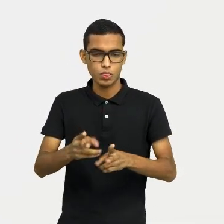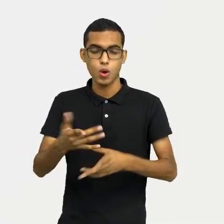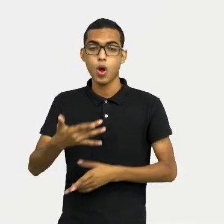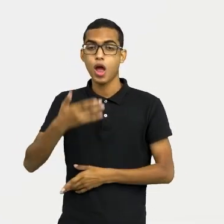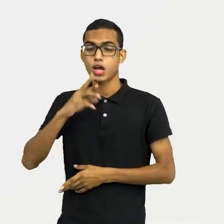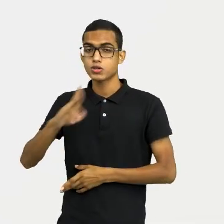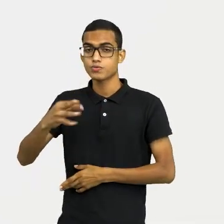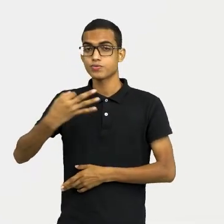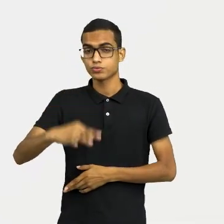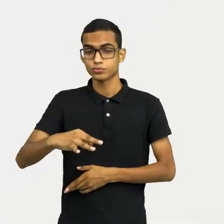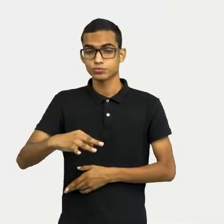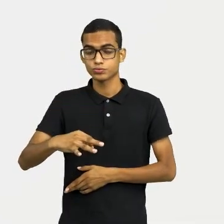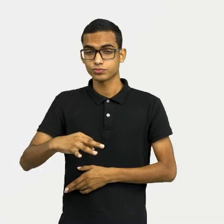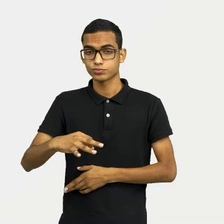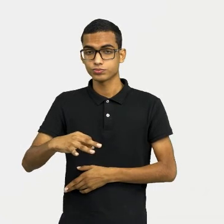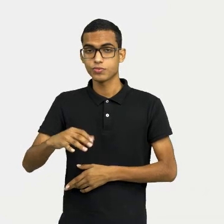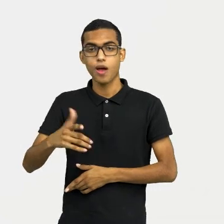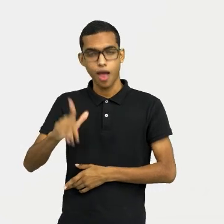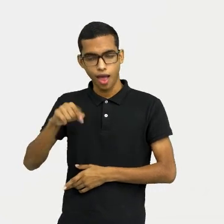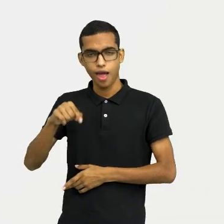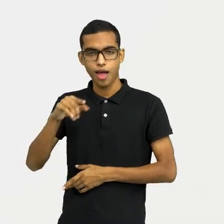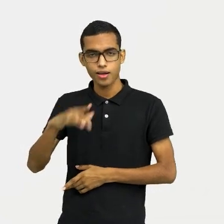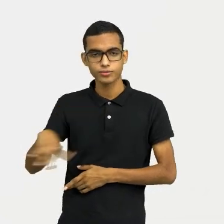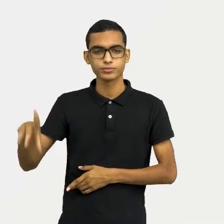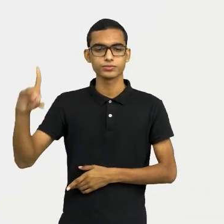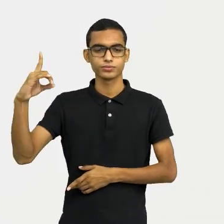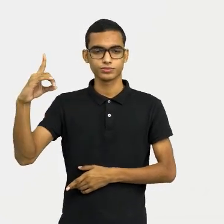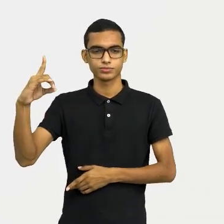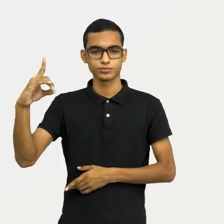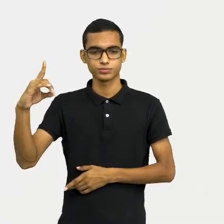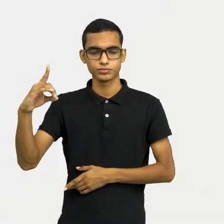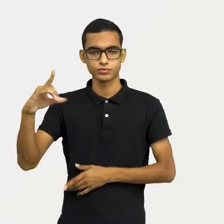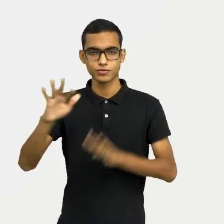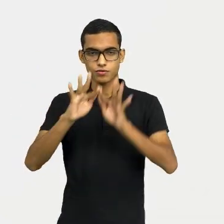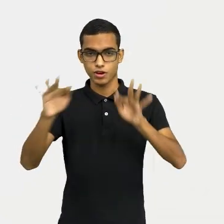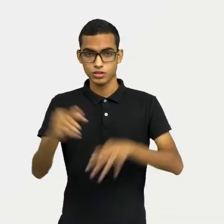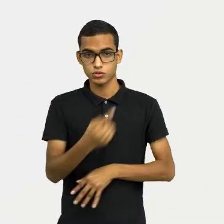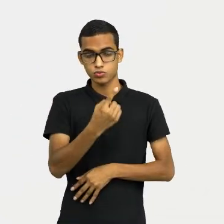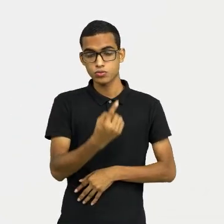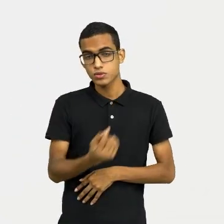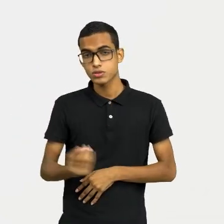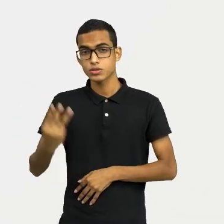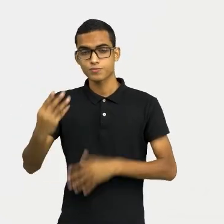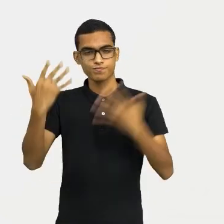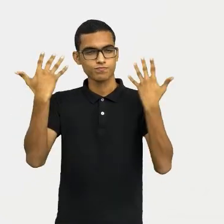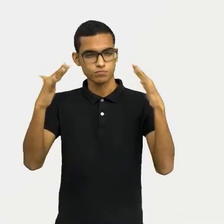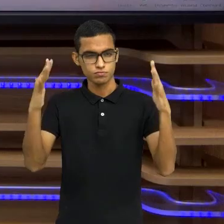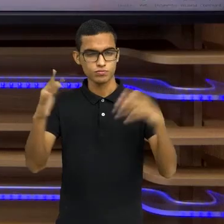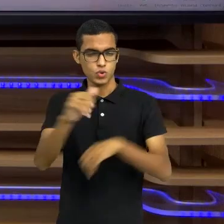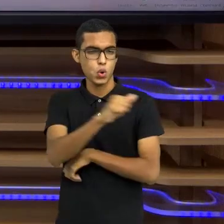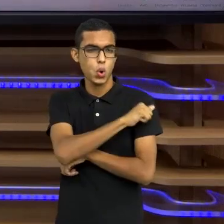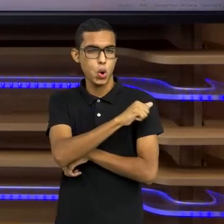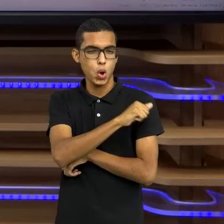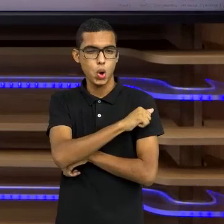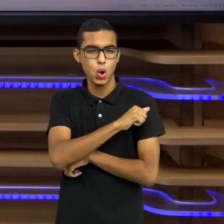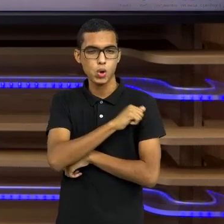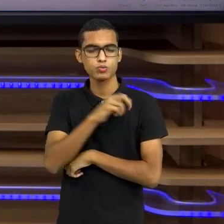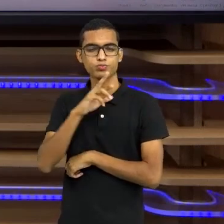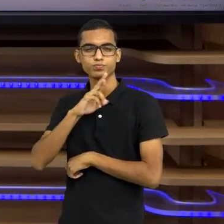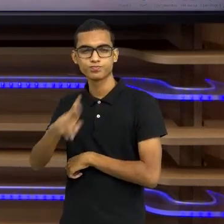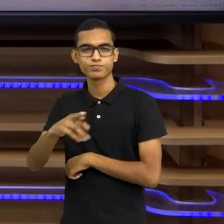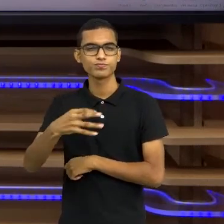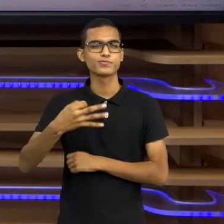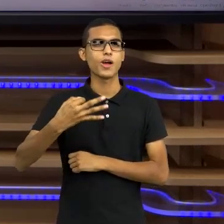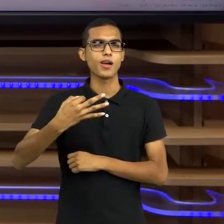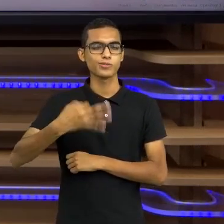letra D, o item 1 e 3. Parabéns aos nossos alunos que